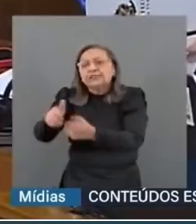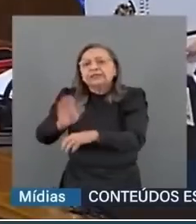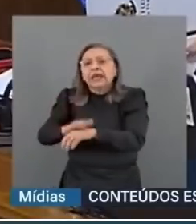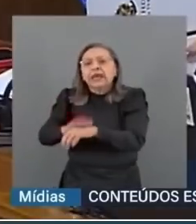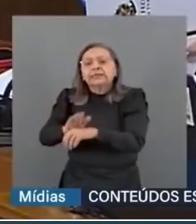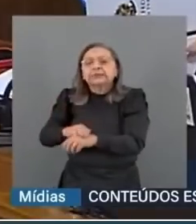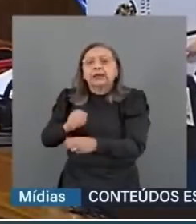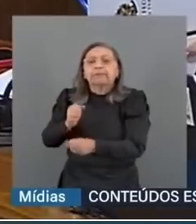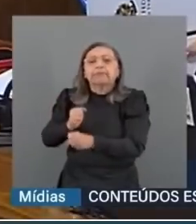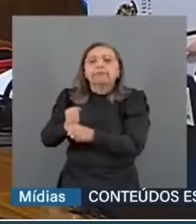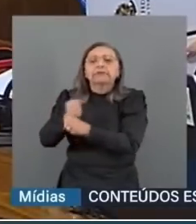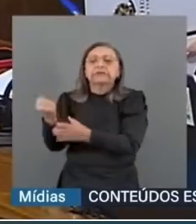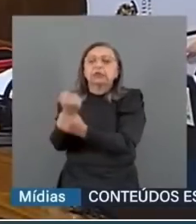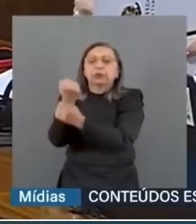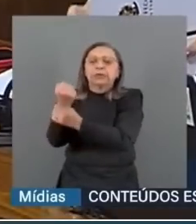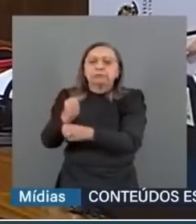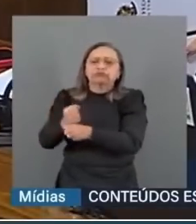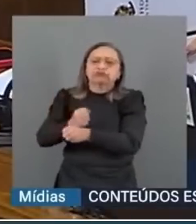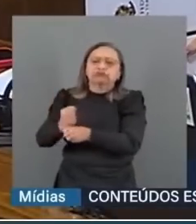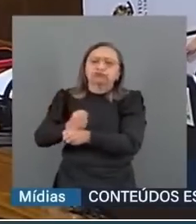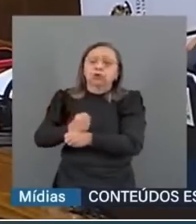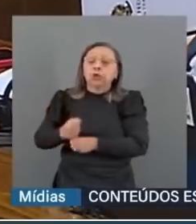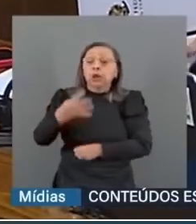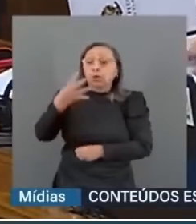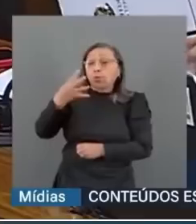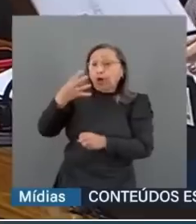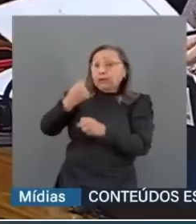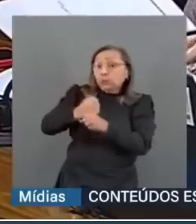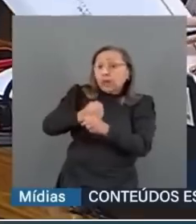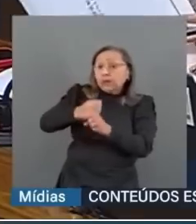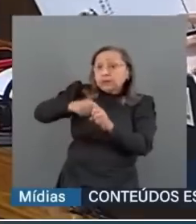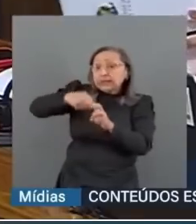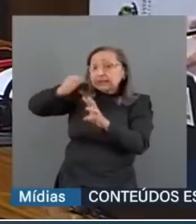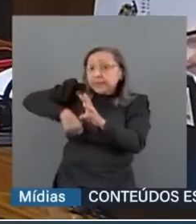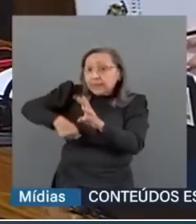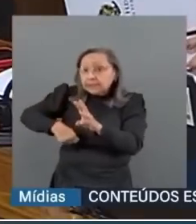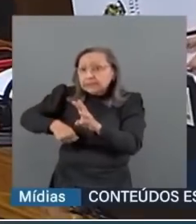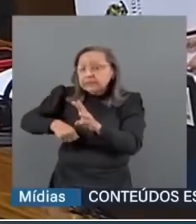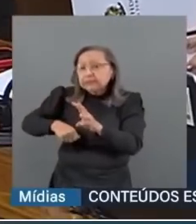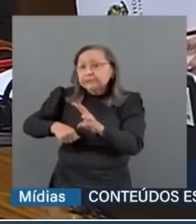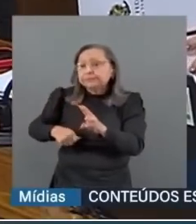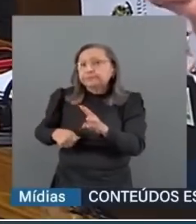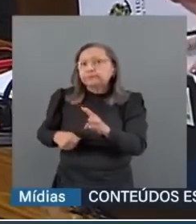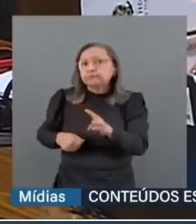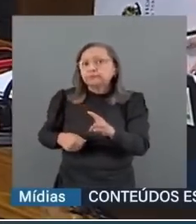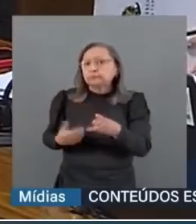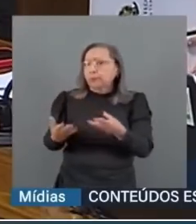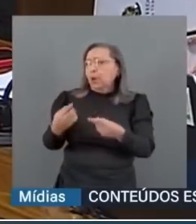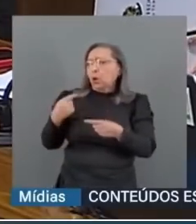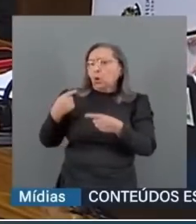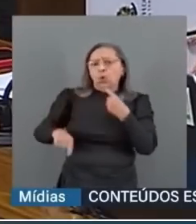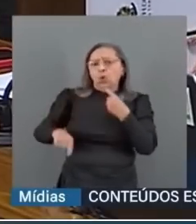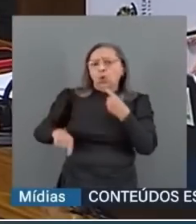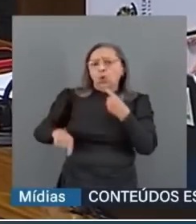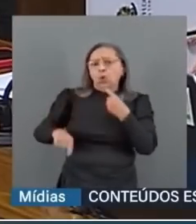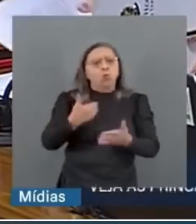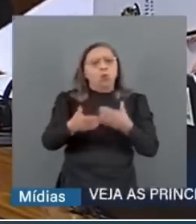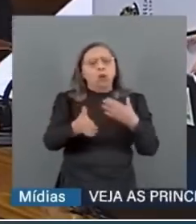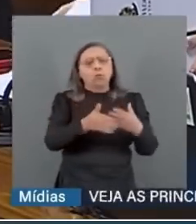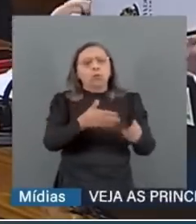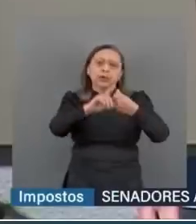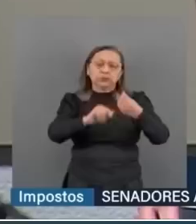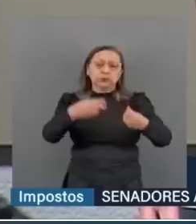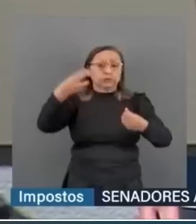essa semana para a gente pegar de exemplo. O voto sobre a discriminação das drogas, né? Da maconha, principalmente. Não é nem das drogas, é um primeiro passinho ainda, e não é